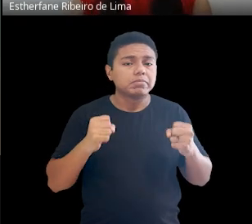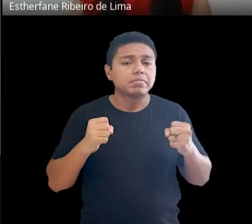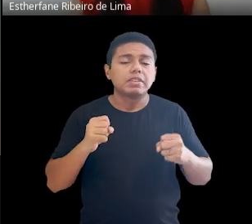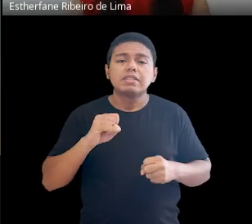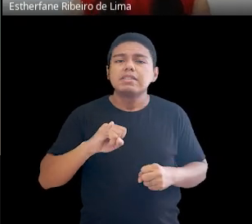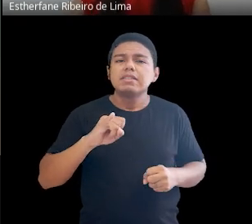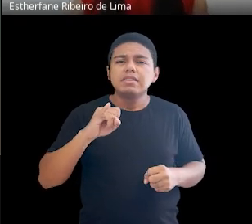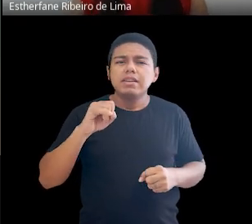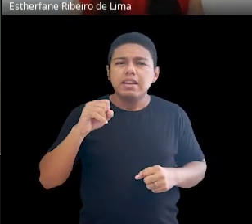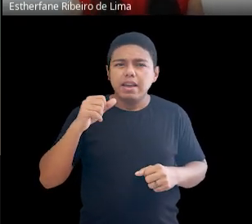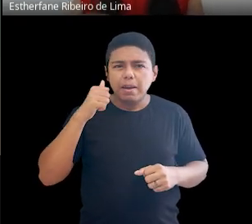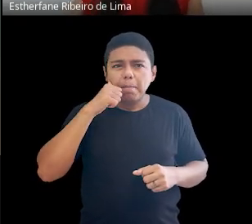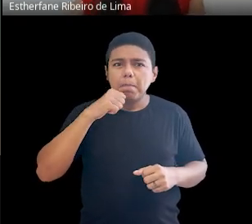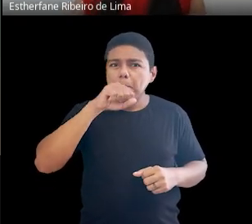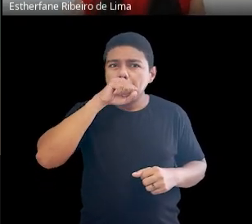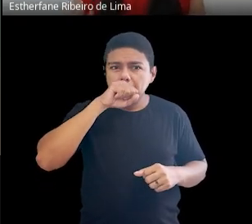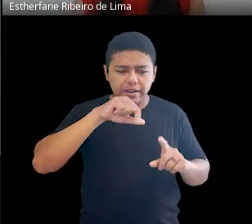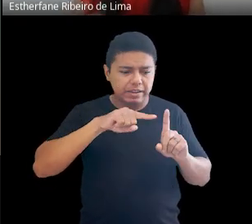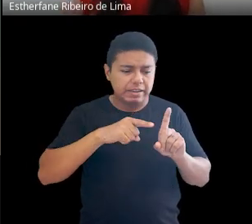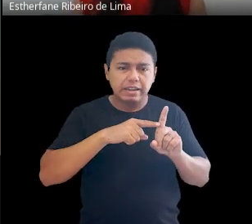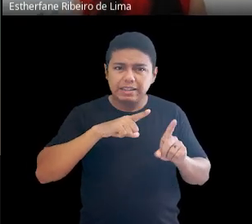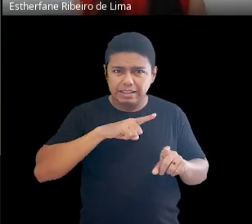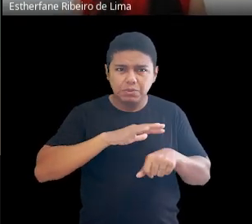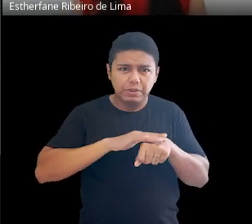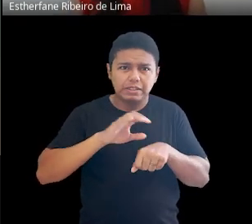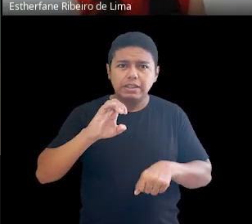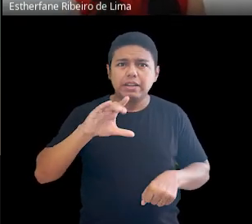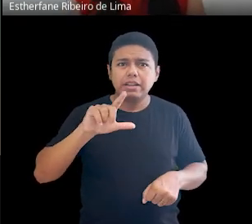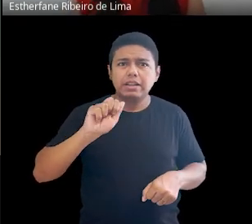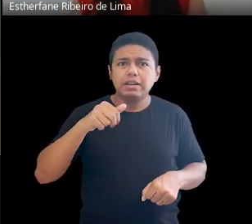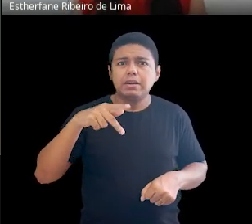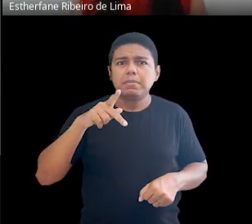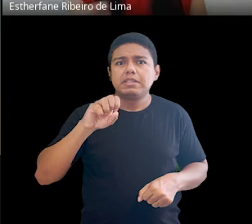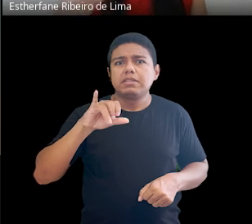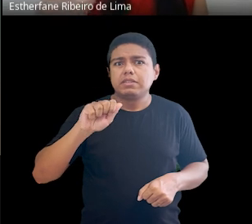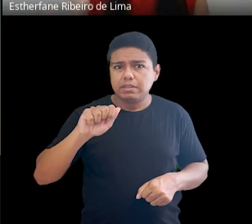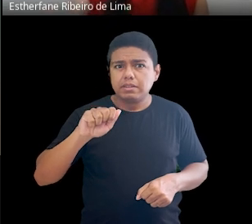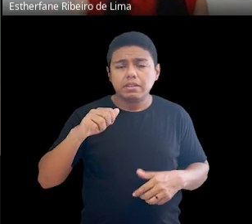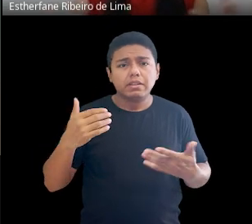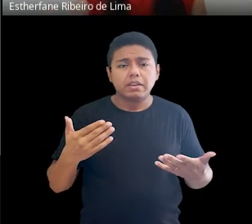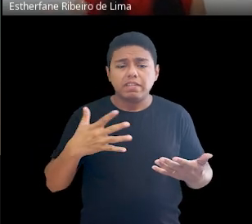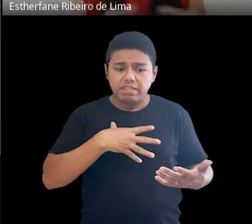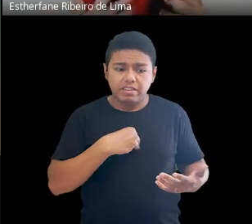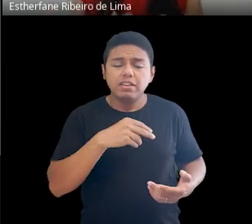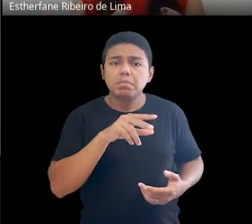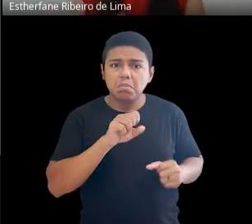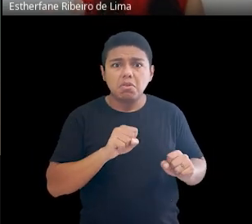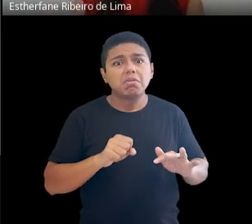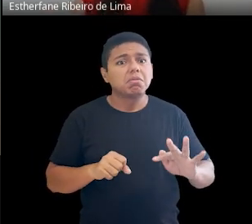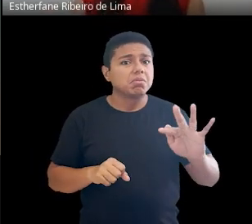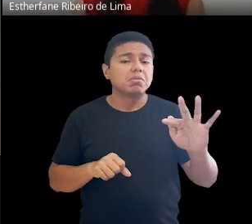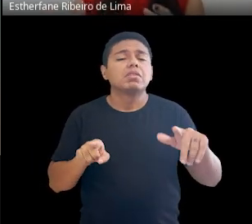mãe teve pré-eclâmpsia durante a gestação, então a filha, ela tem esse fator de risco. Então, já consideramos a partir